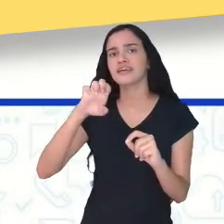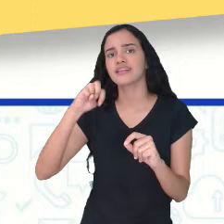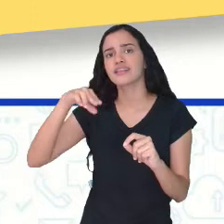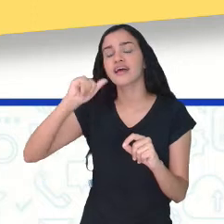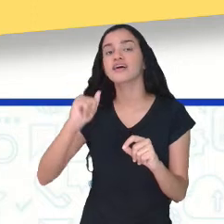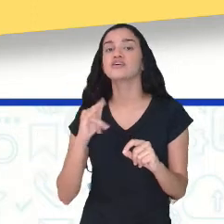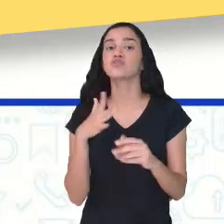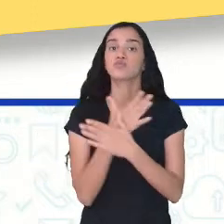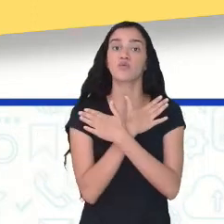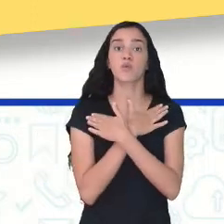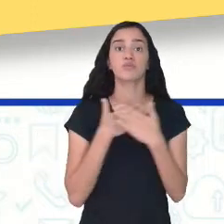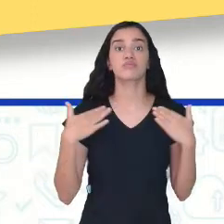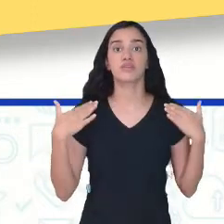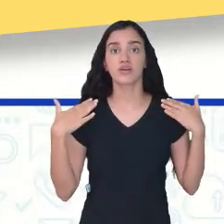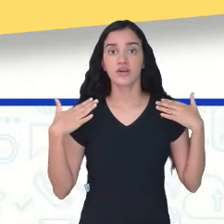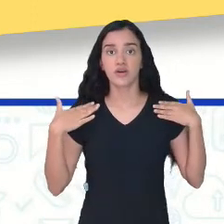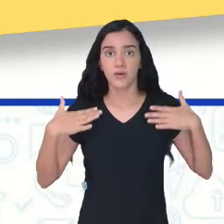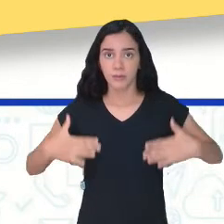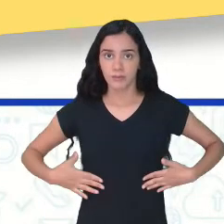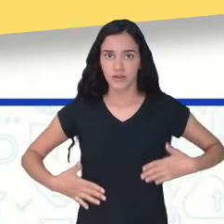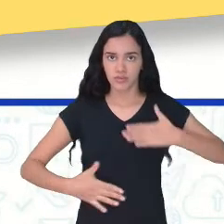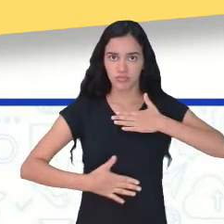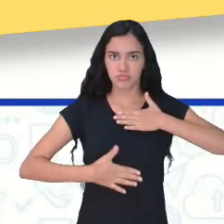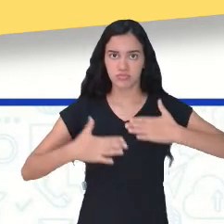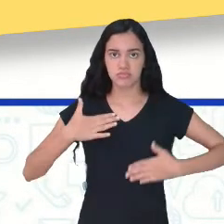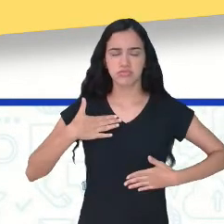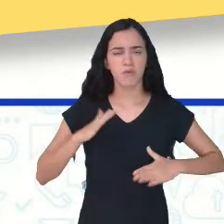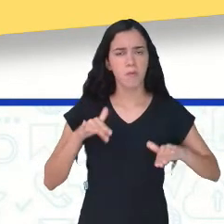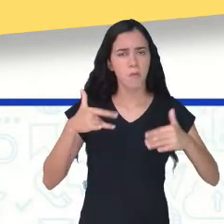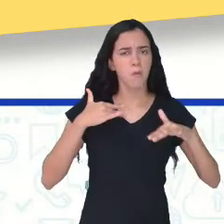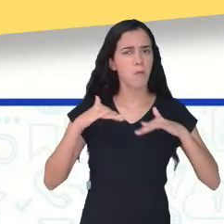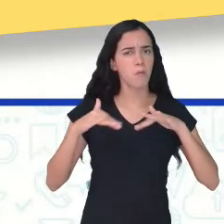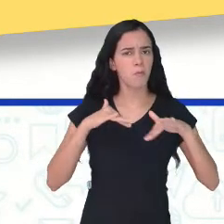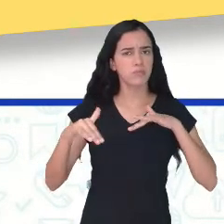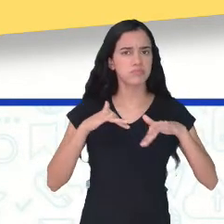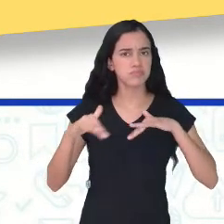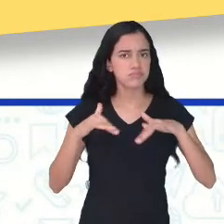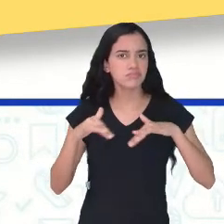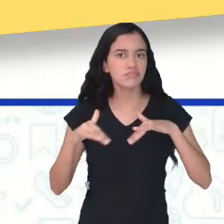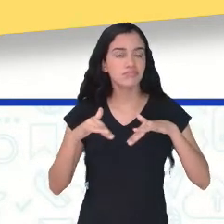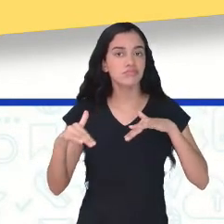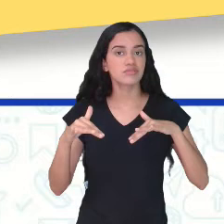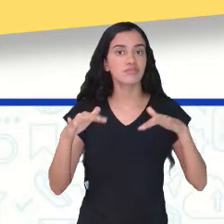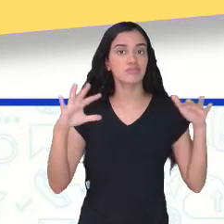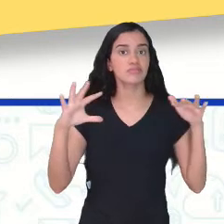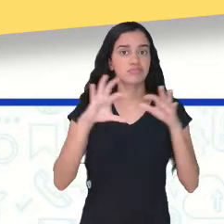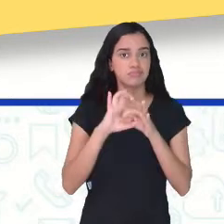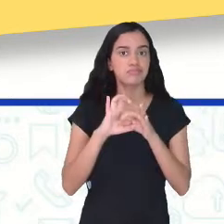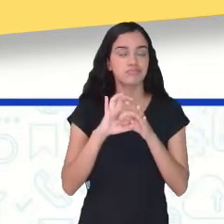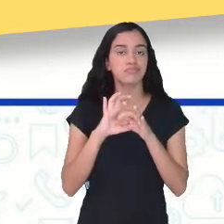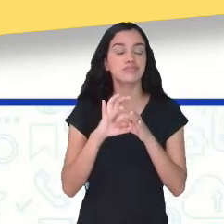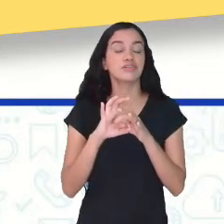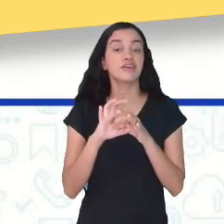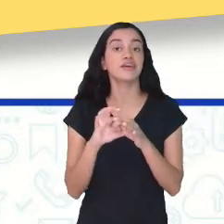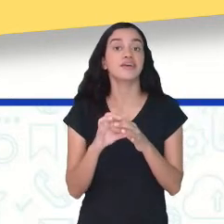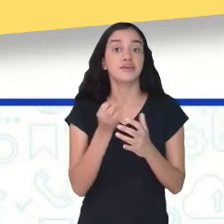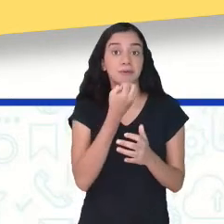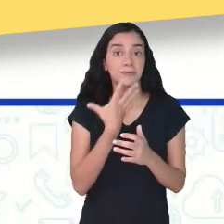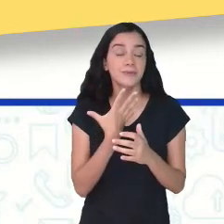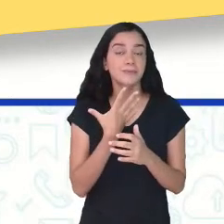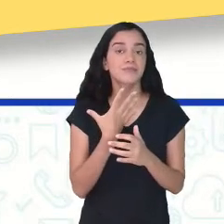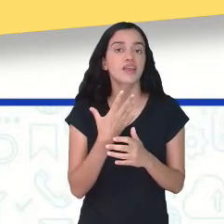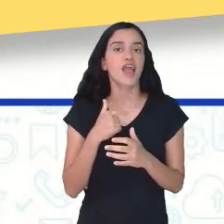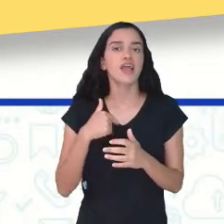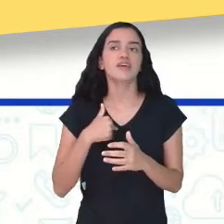a questão também do pescoço. Que movimentos são esses, né? Que eles estão aí interligados e são harmônicos. À medida que eu